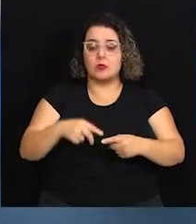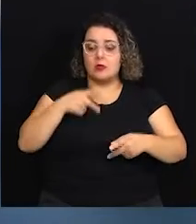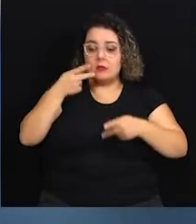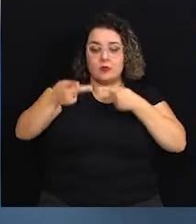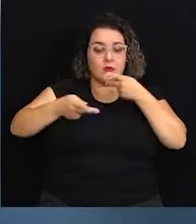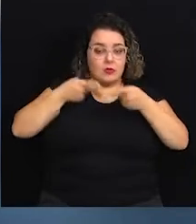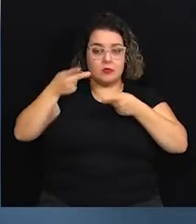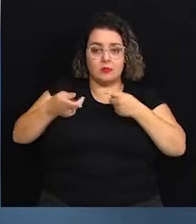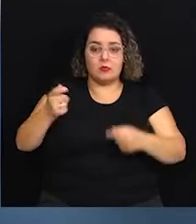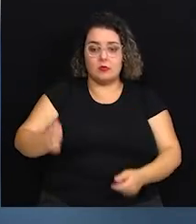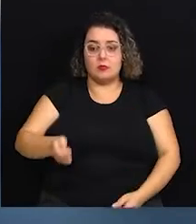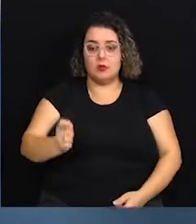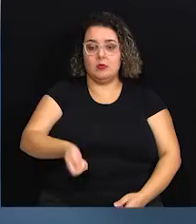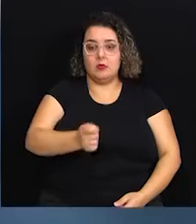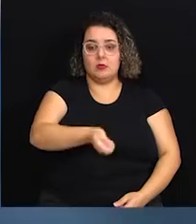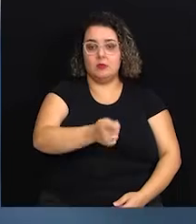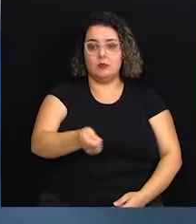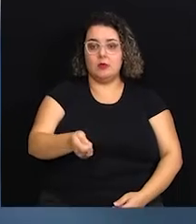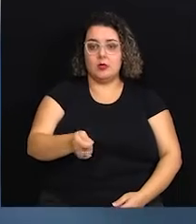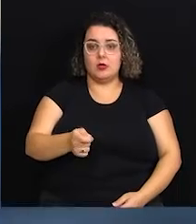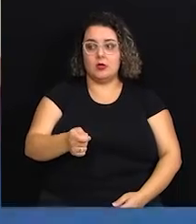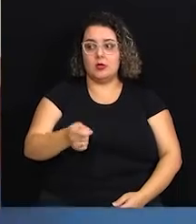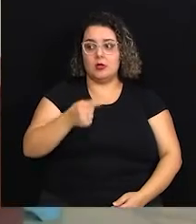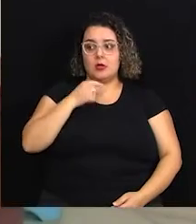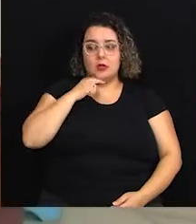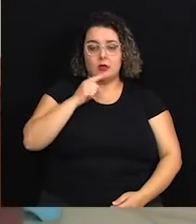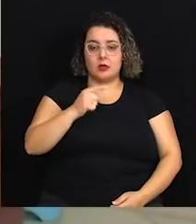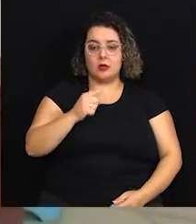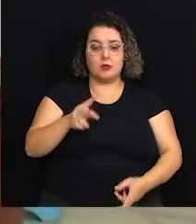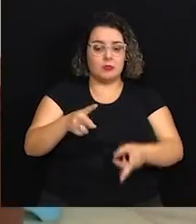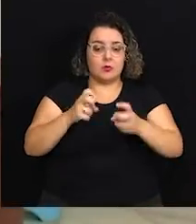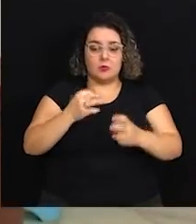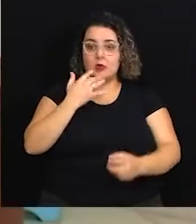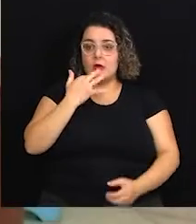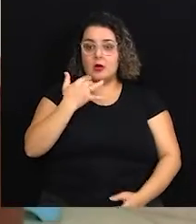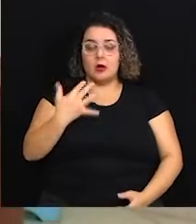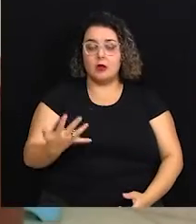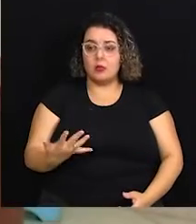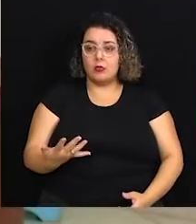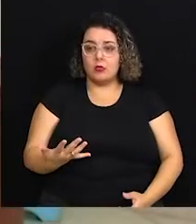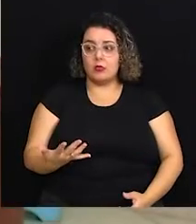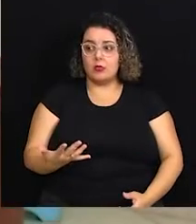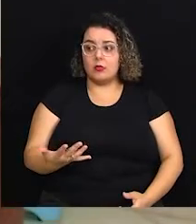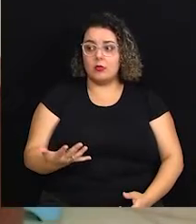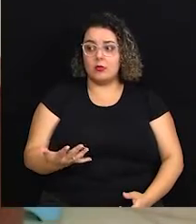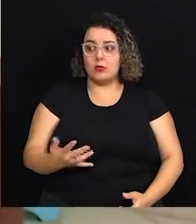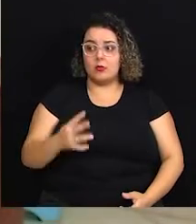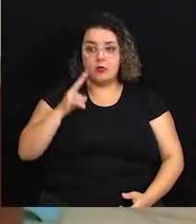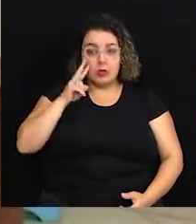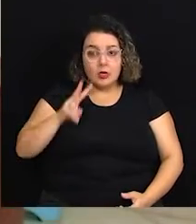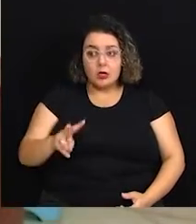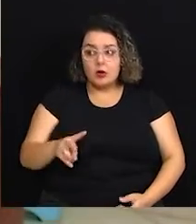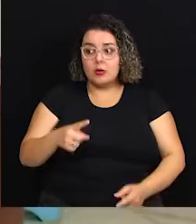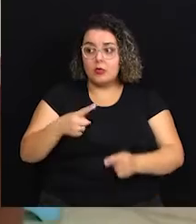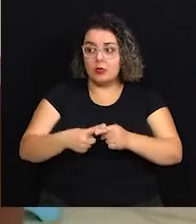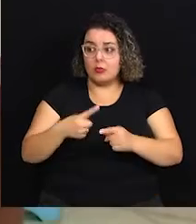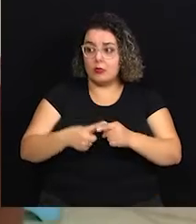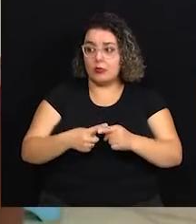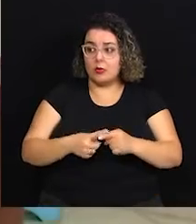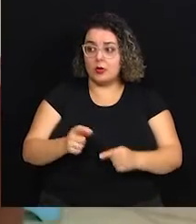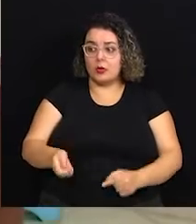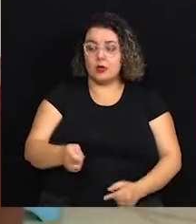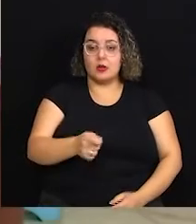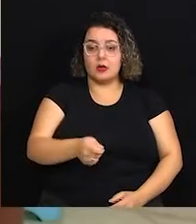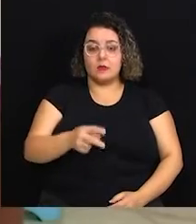que eles vão andando na rua, ninguém percebe a cor da bengala, mas aí fala, mas você enxerga, por que você está usando